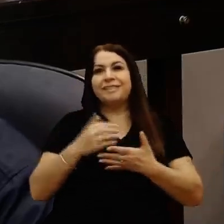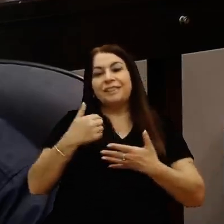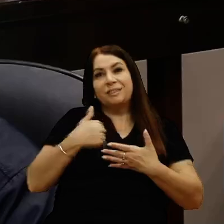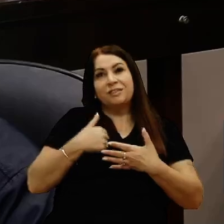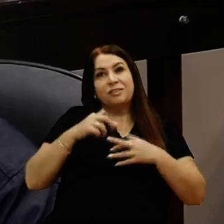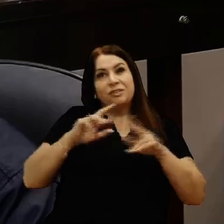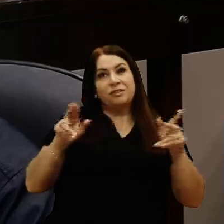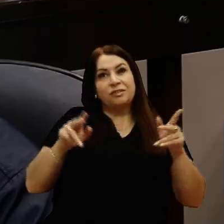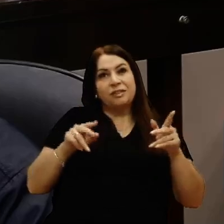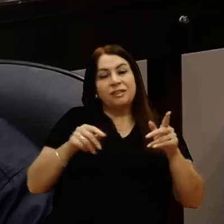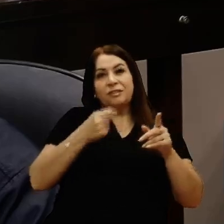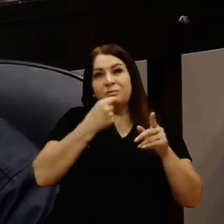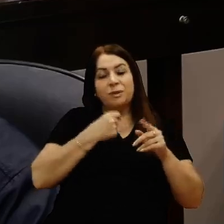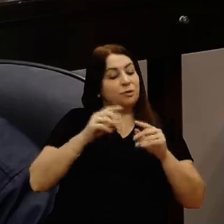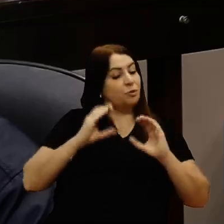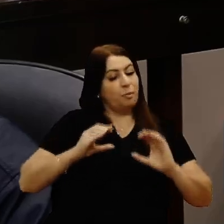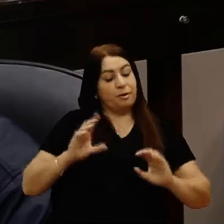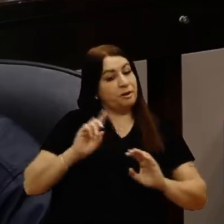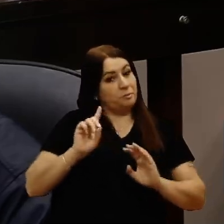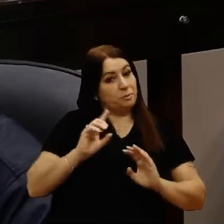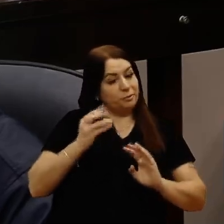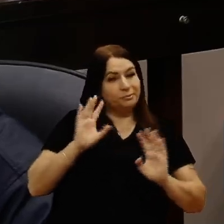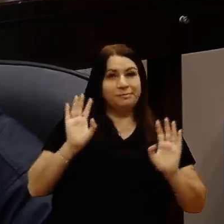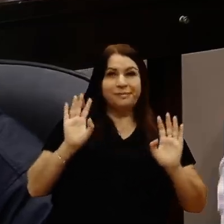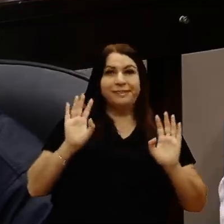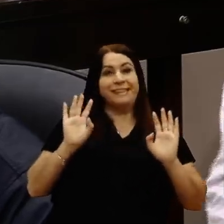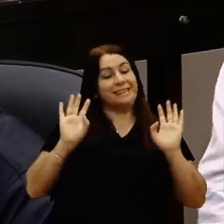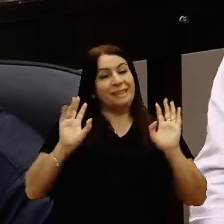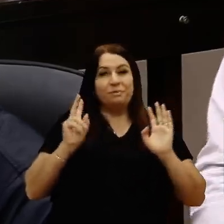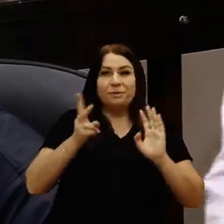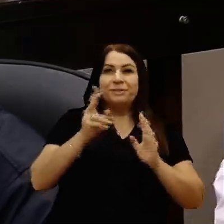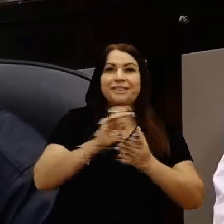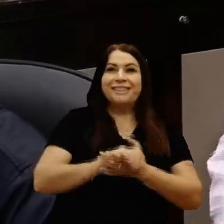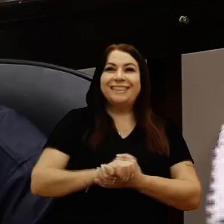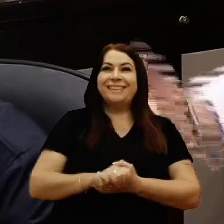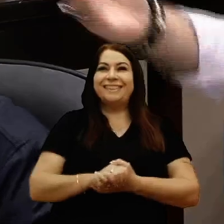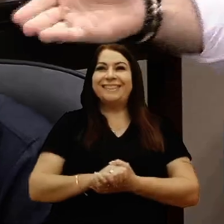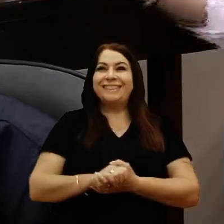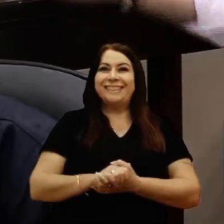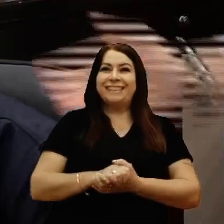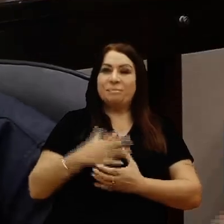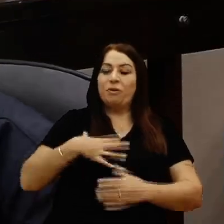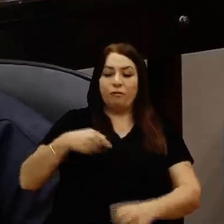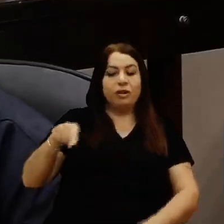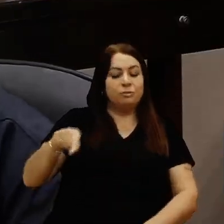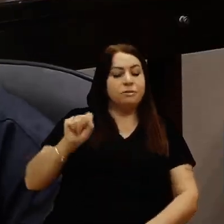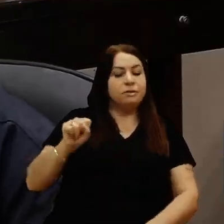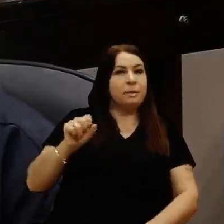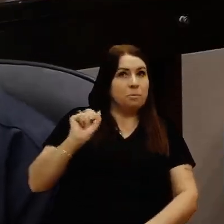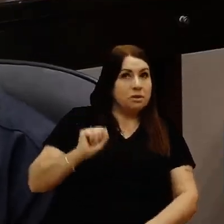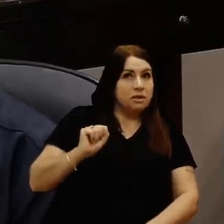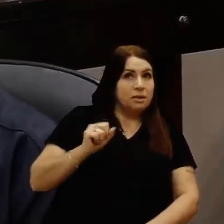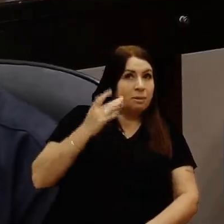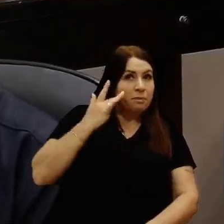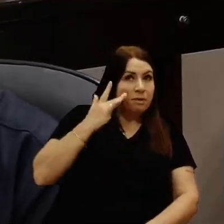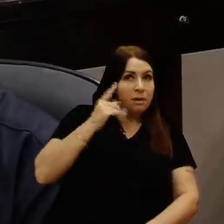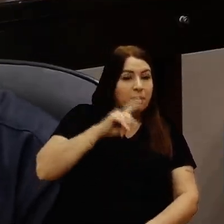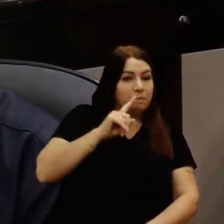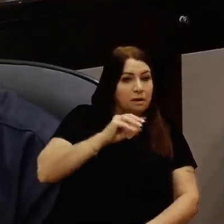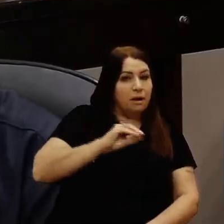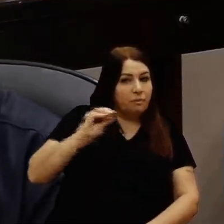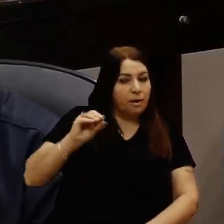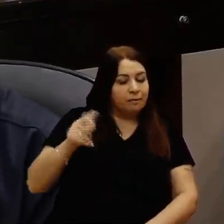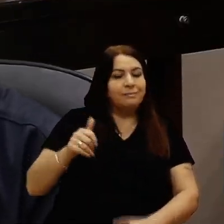diferente do Becker, não me comportei tanto esse ano, mas estamos aí, né? Mas a gente está aí. Mas meu filho, sim, se puder deixar uma balinha, um pirulito, eu levo para